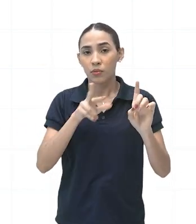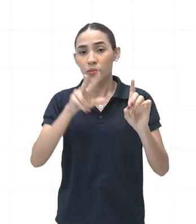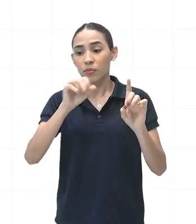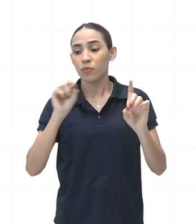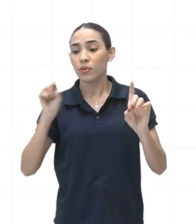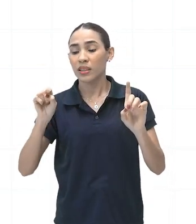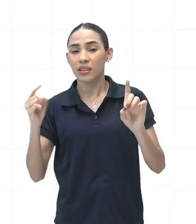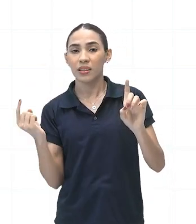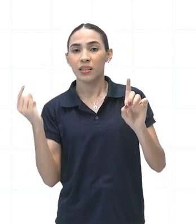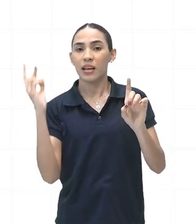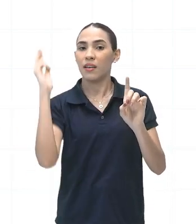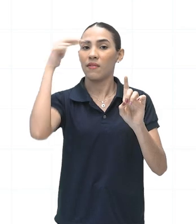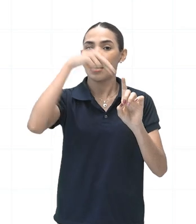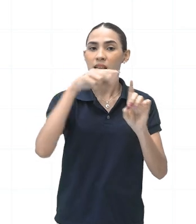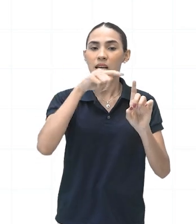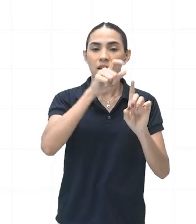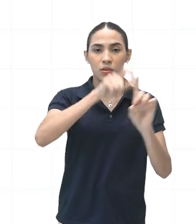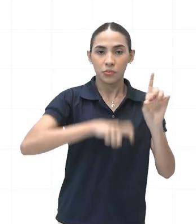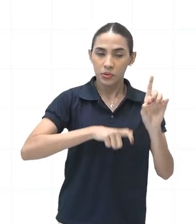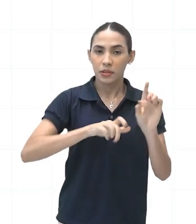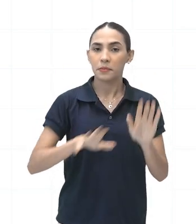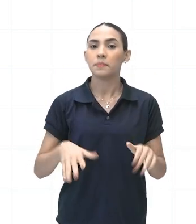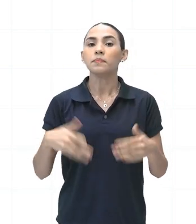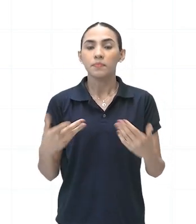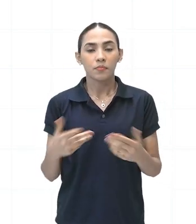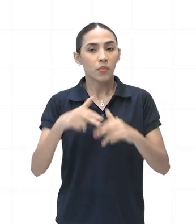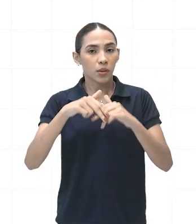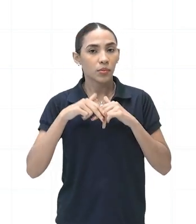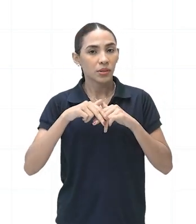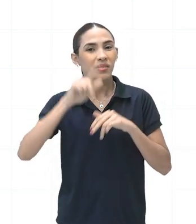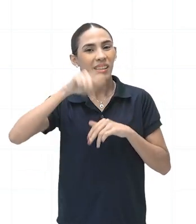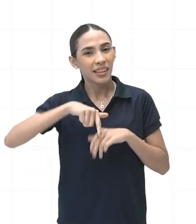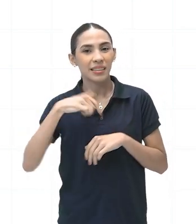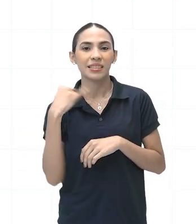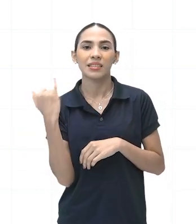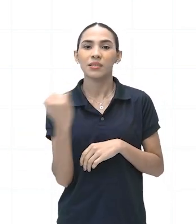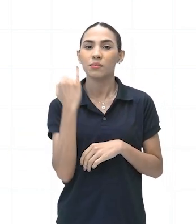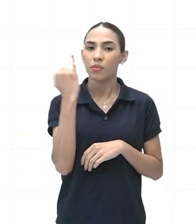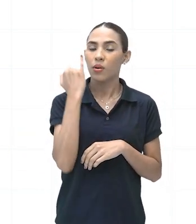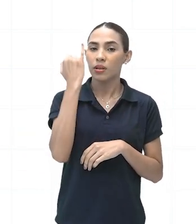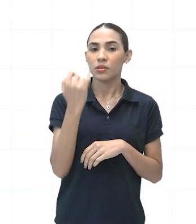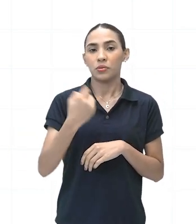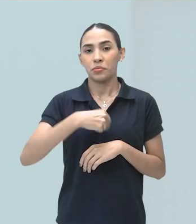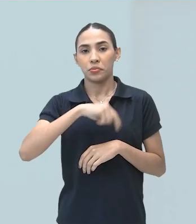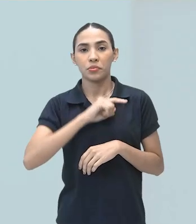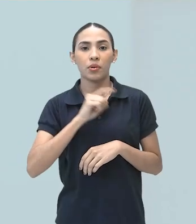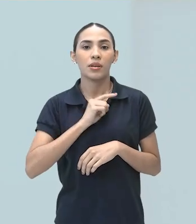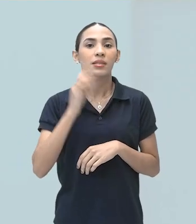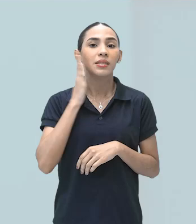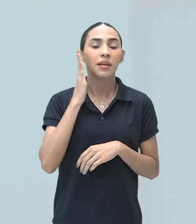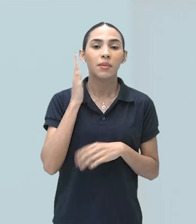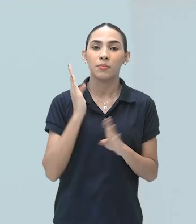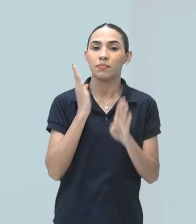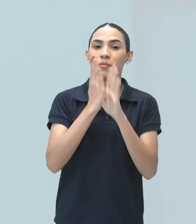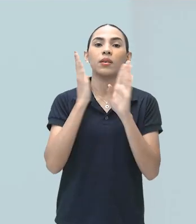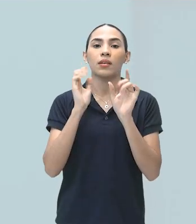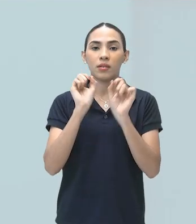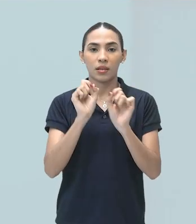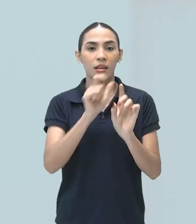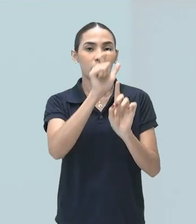ao sujeito, ok? Então, por isso que é tão importante que nós saibamos identificar